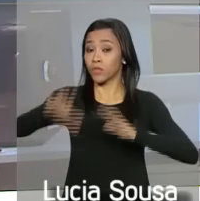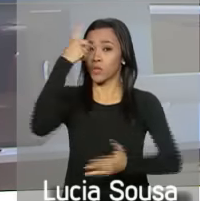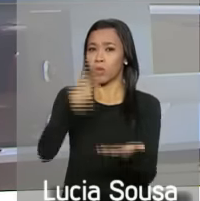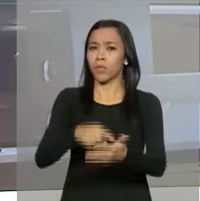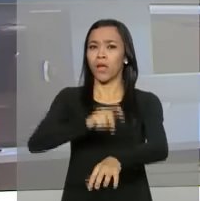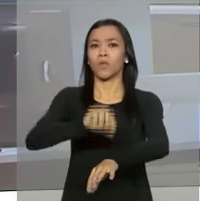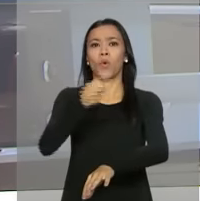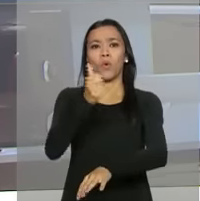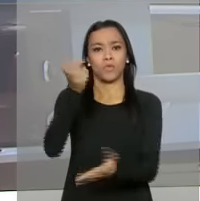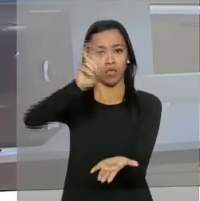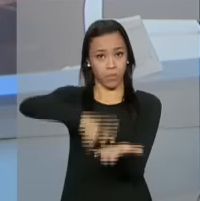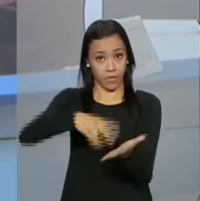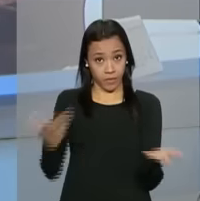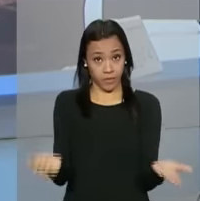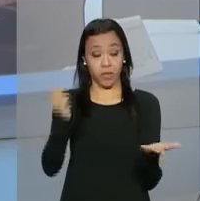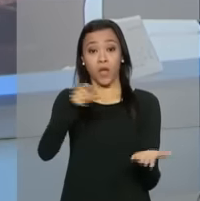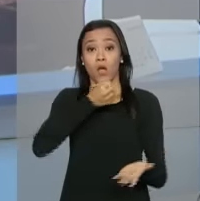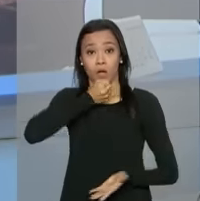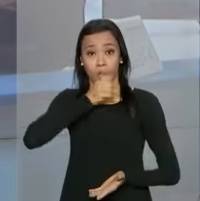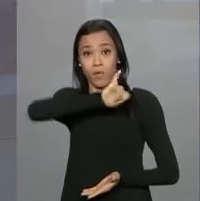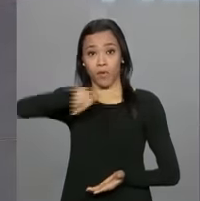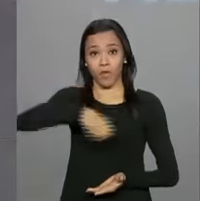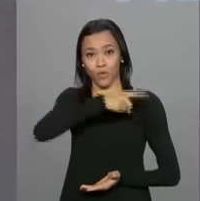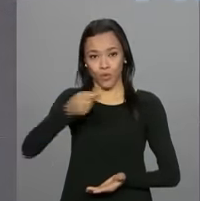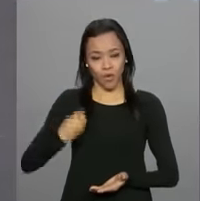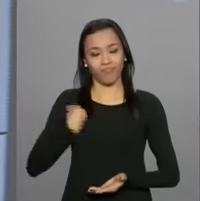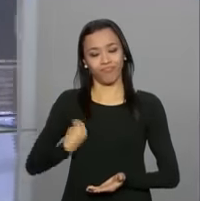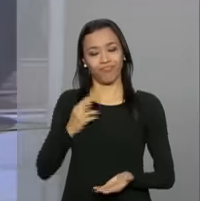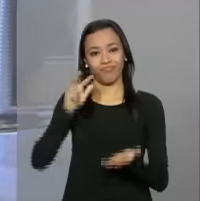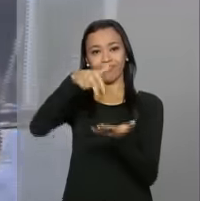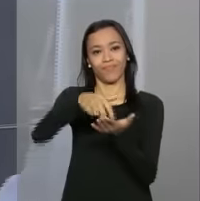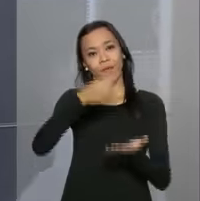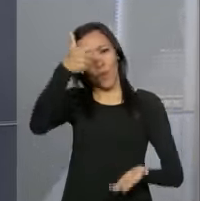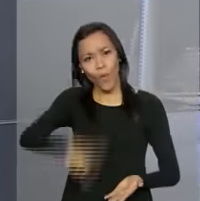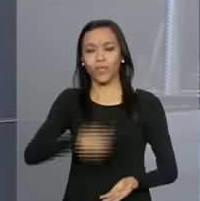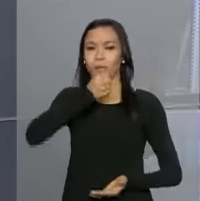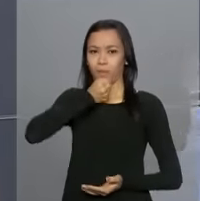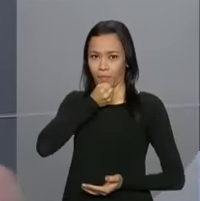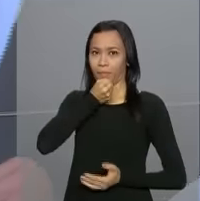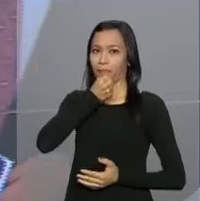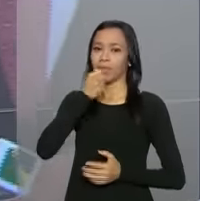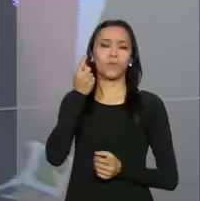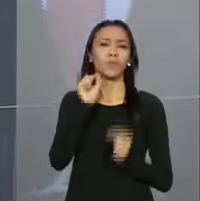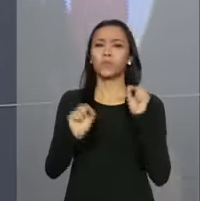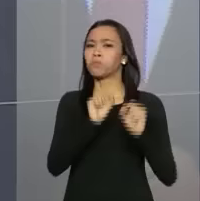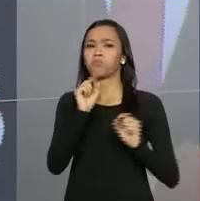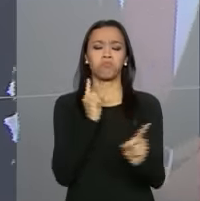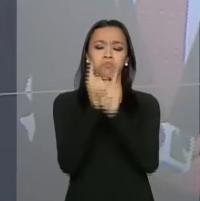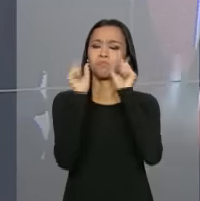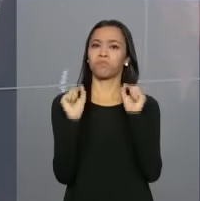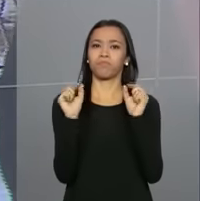mais às 11 horas da manhã. O repórter João Pedro Neto está lá, tem mais um entrevistado para falar com a gente sobre esse encontro. João